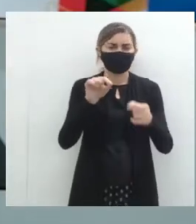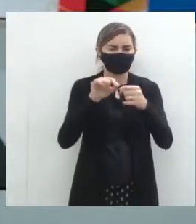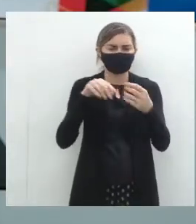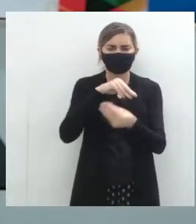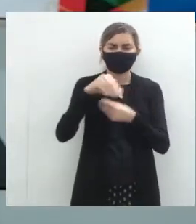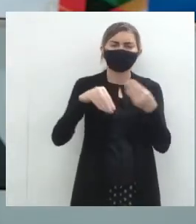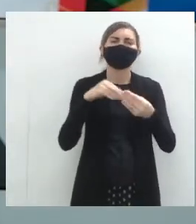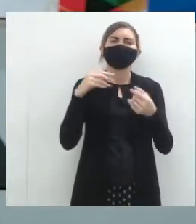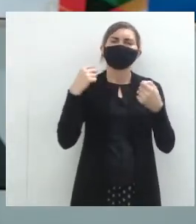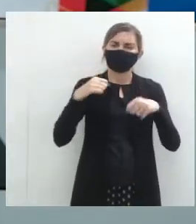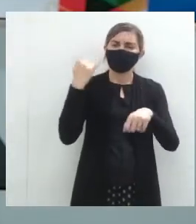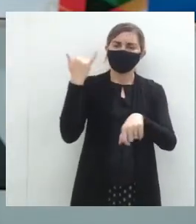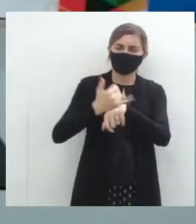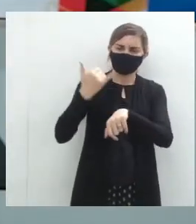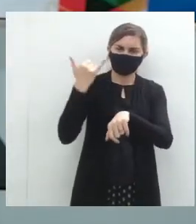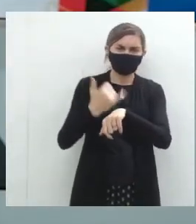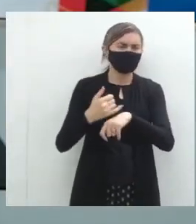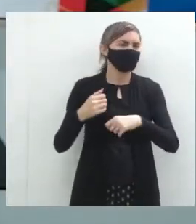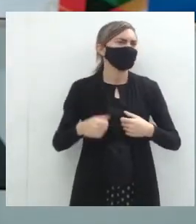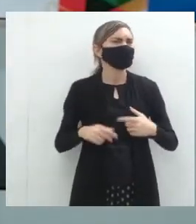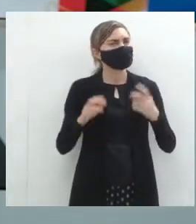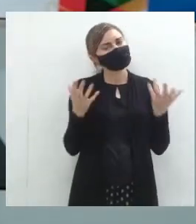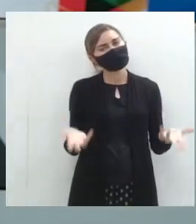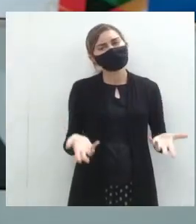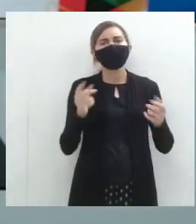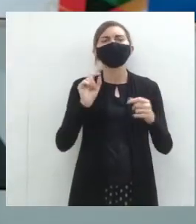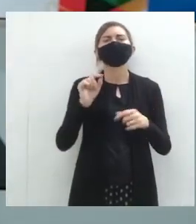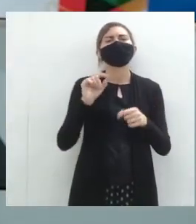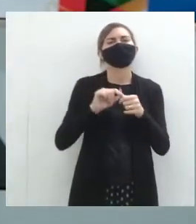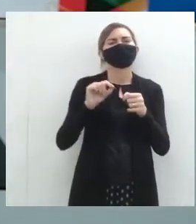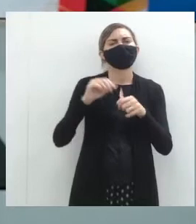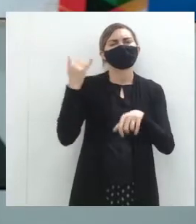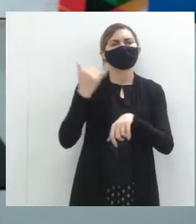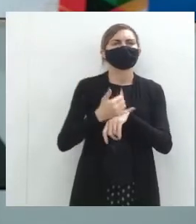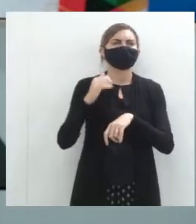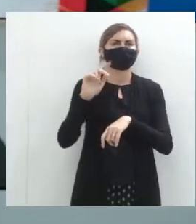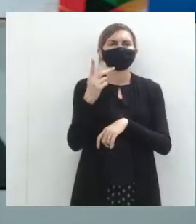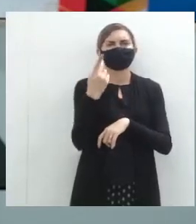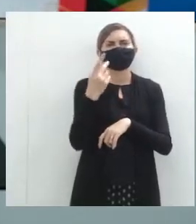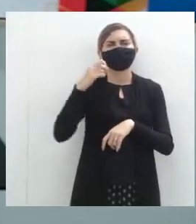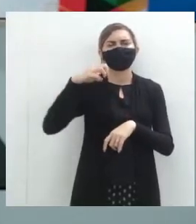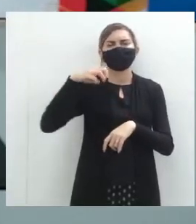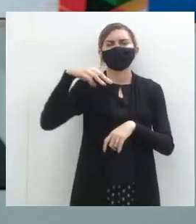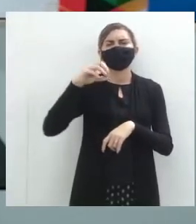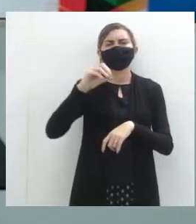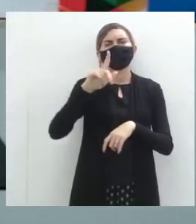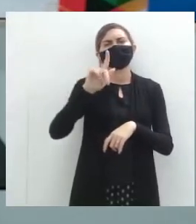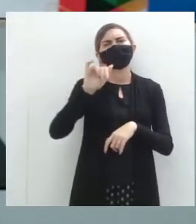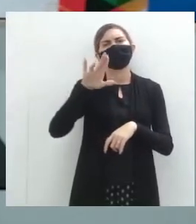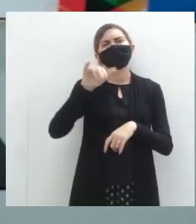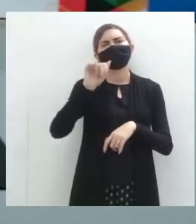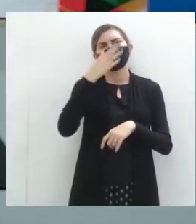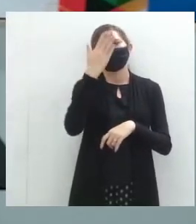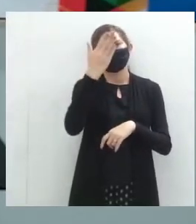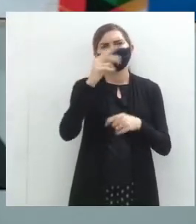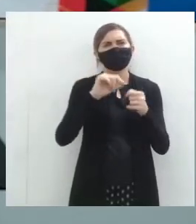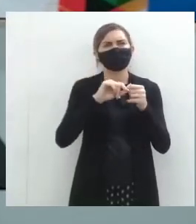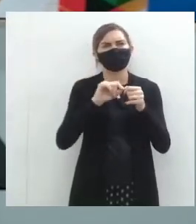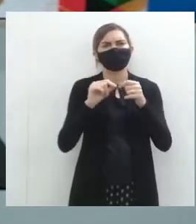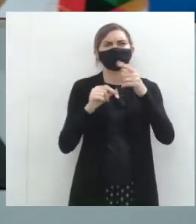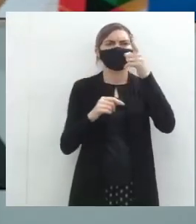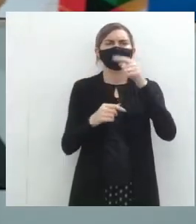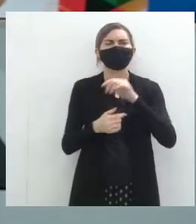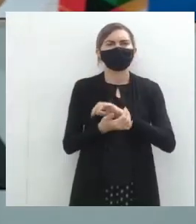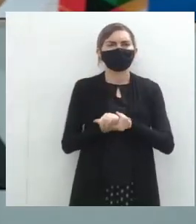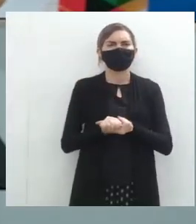vai precisar de ferro. Aí você pode dizer assim, tá, e quem é que forma a hemoglobina? Olha para cá. Essa hemoglobina aqui, ela vai